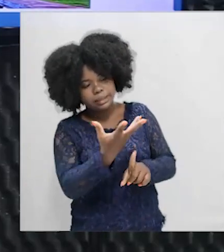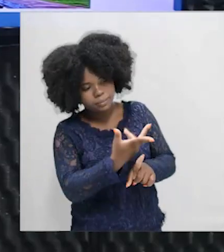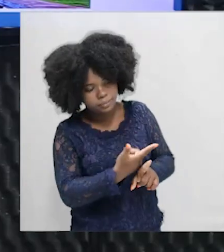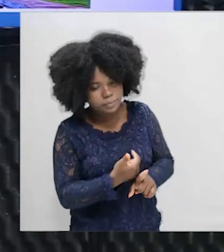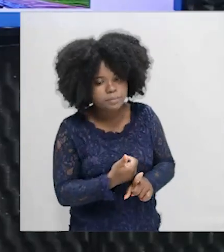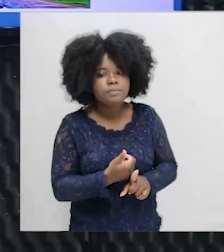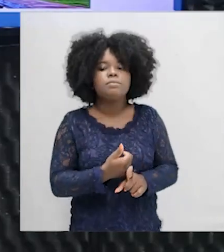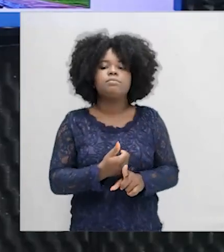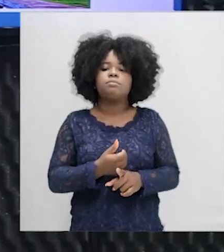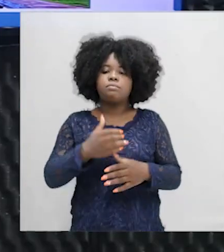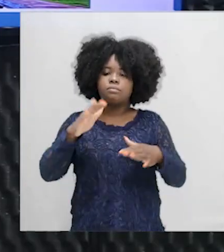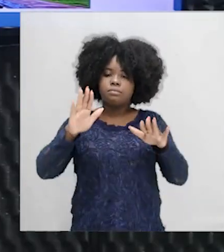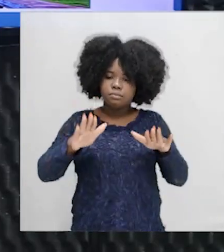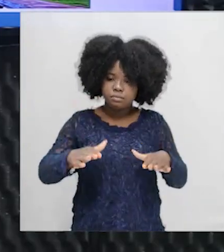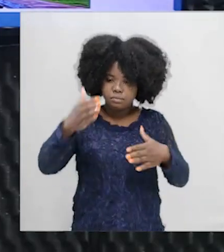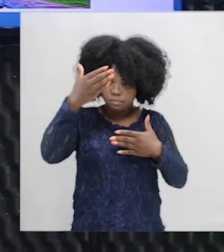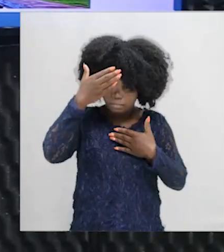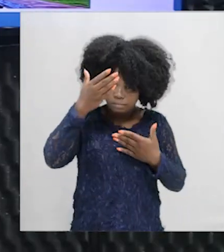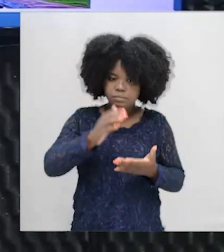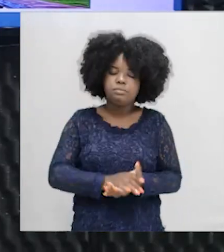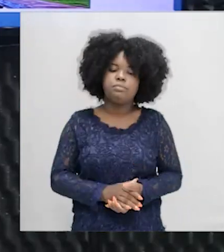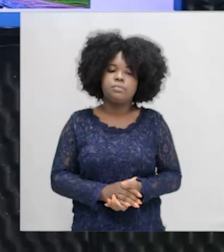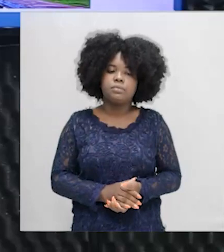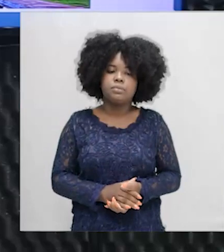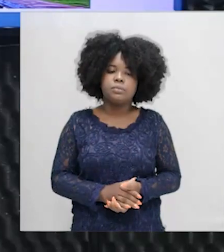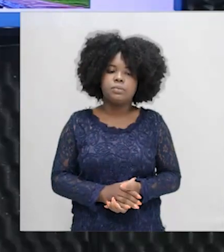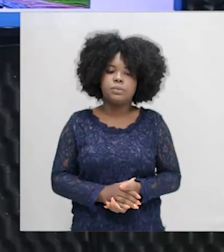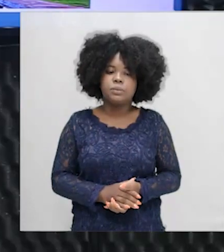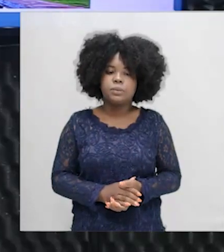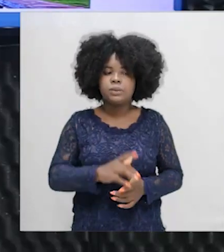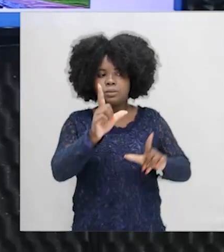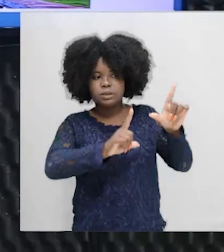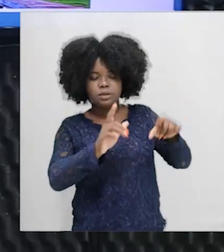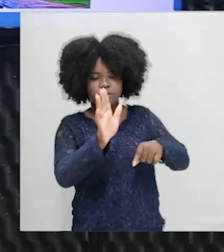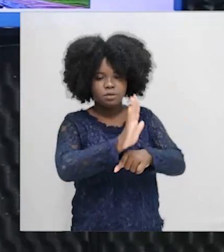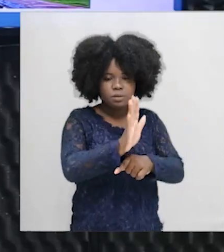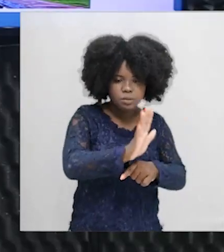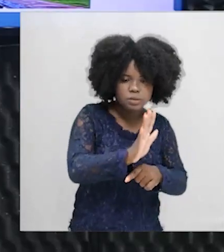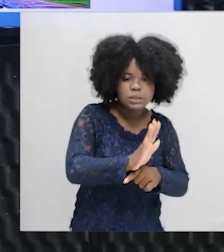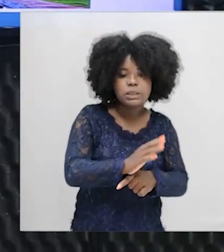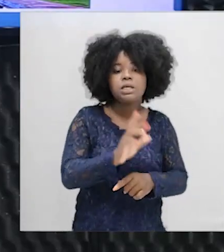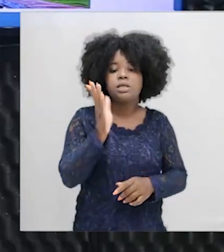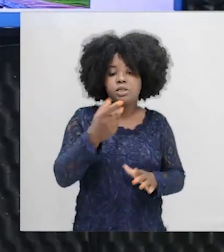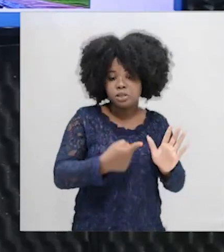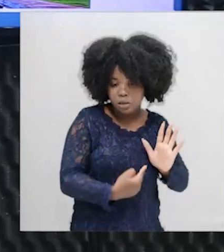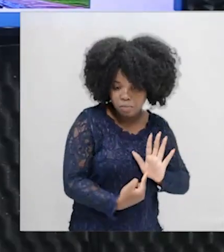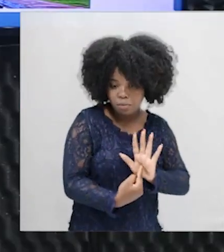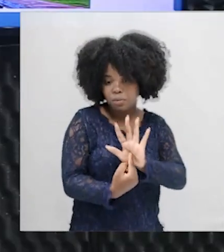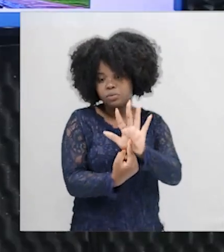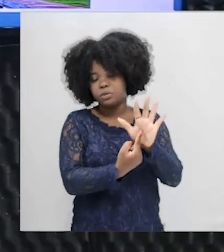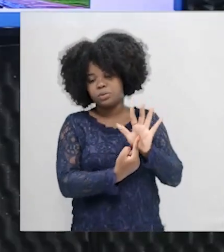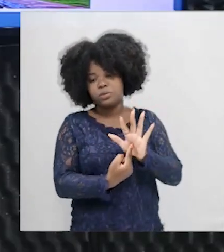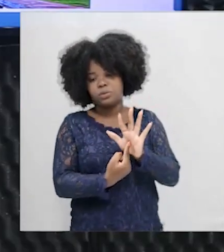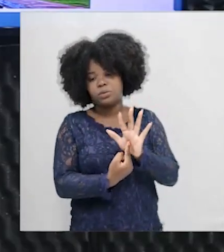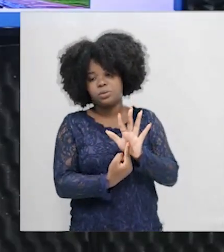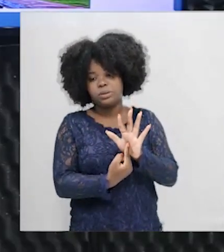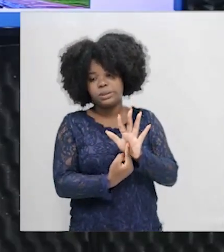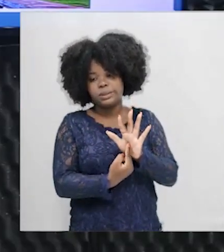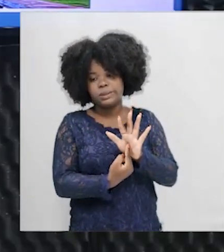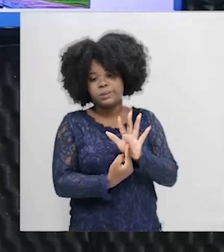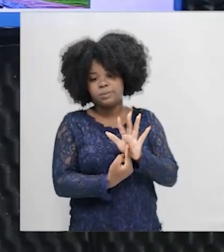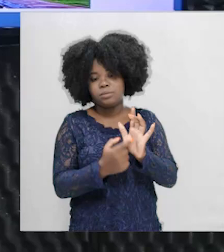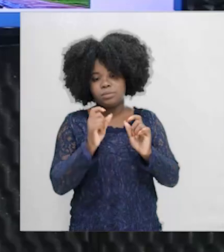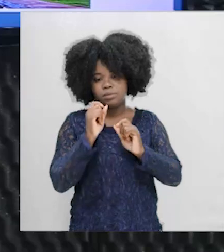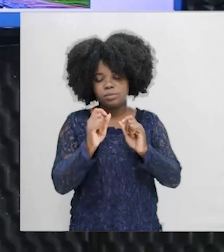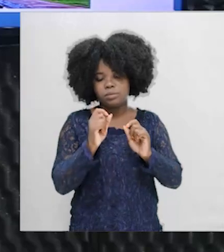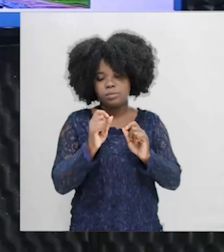no início, né? A mídia do cinema, a arte, o cinema como arte, já mostrou, e a produção audiovisual, já